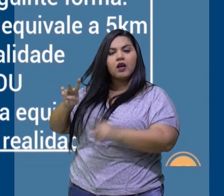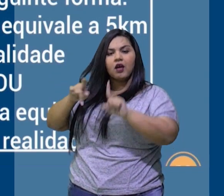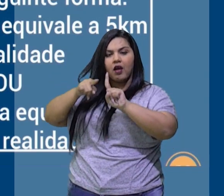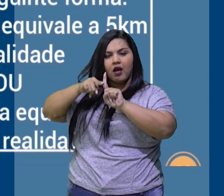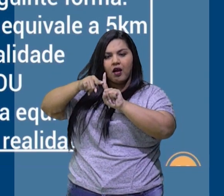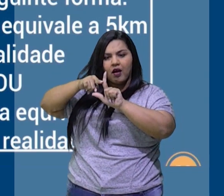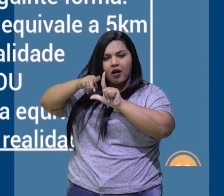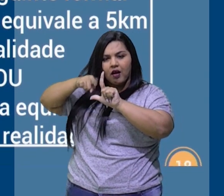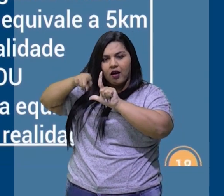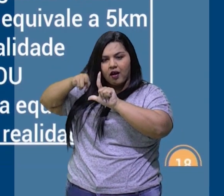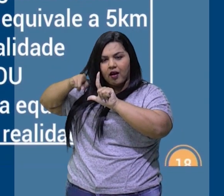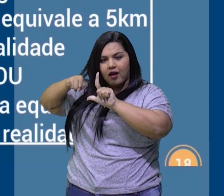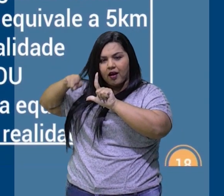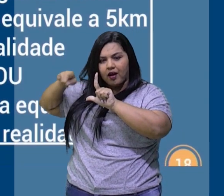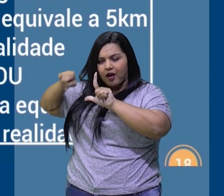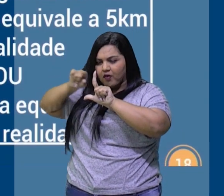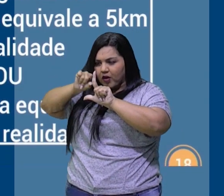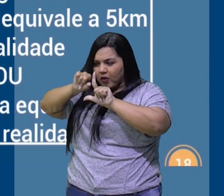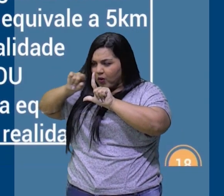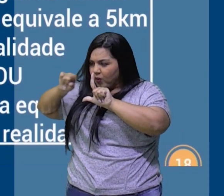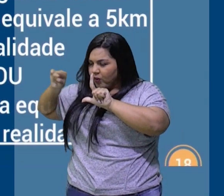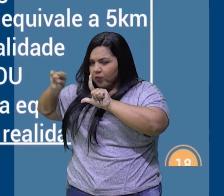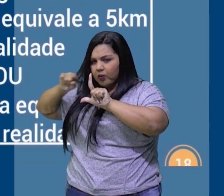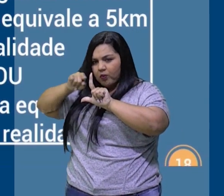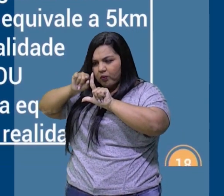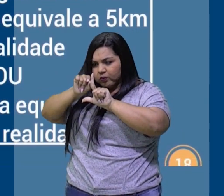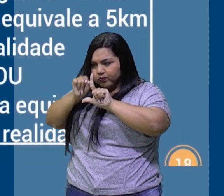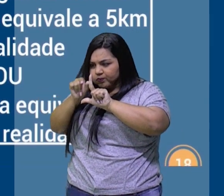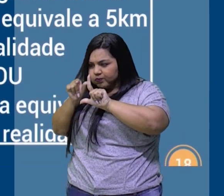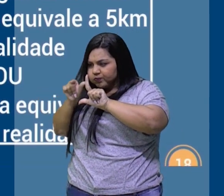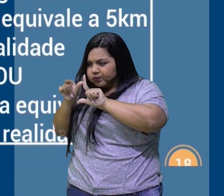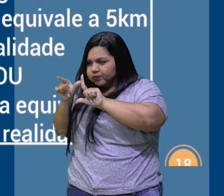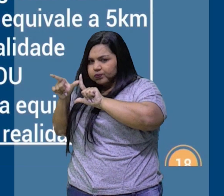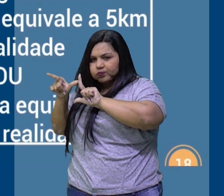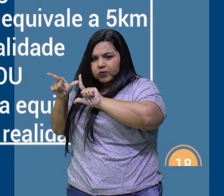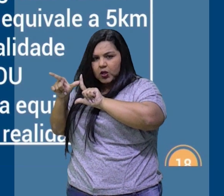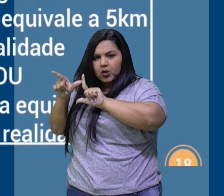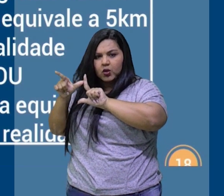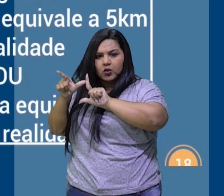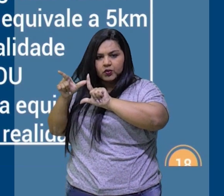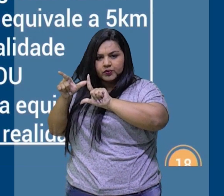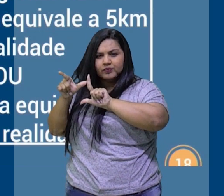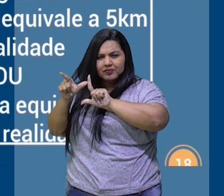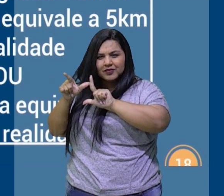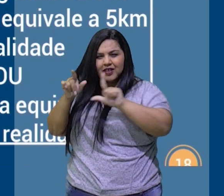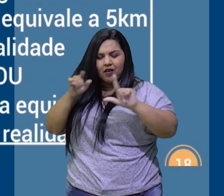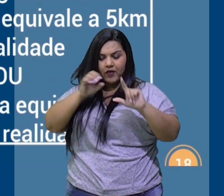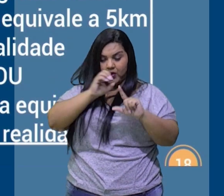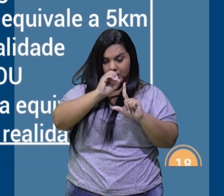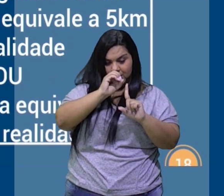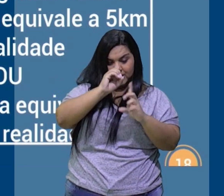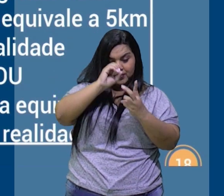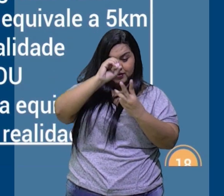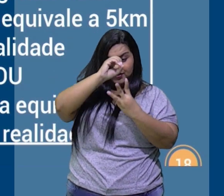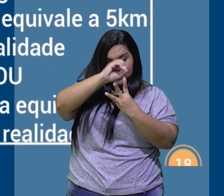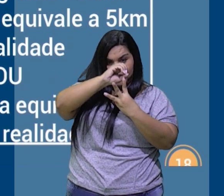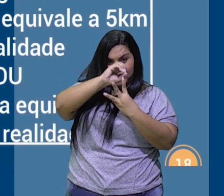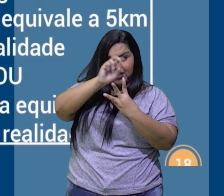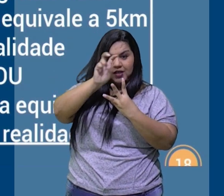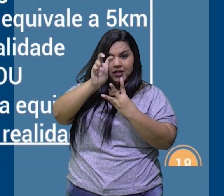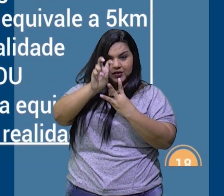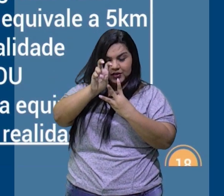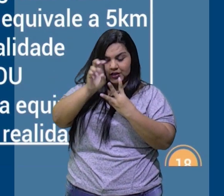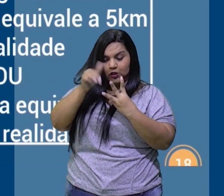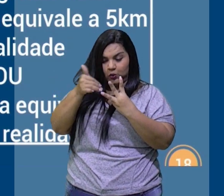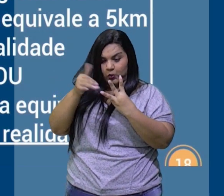né? Que ela vem representada daquela forma, ou aqui também, olha, dessa forma aqui, como a gente pode observar. Então, esse